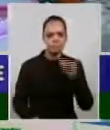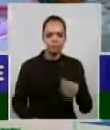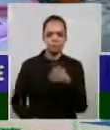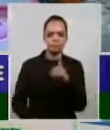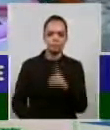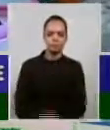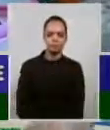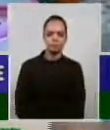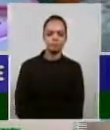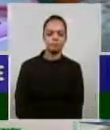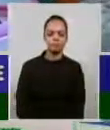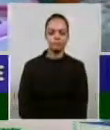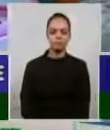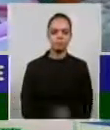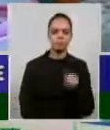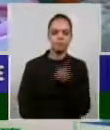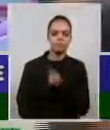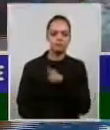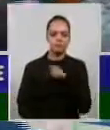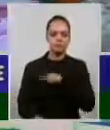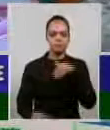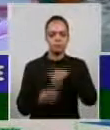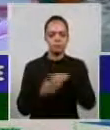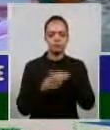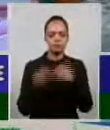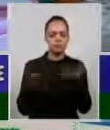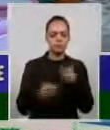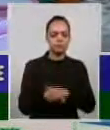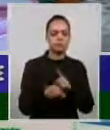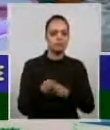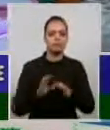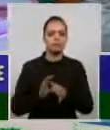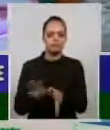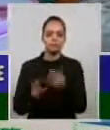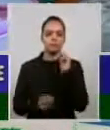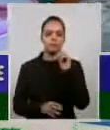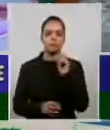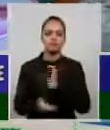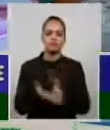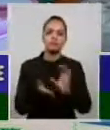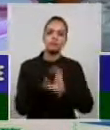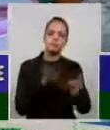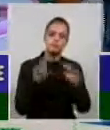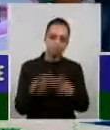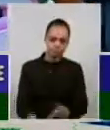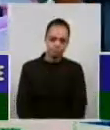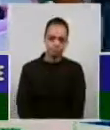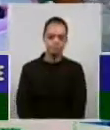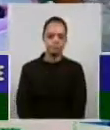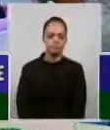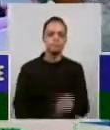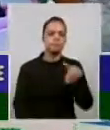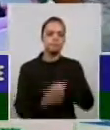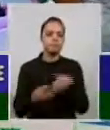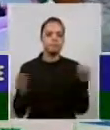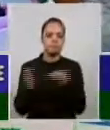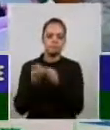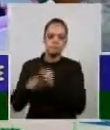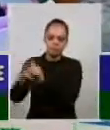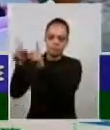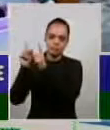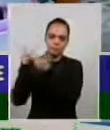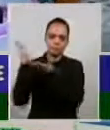Jardim. Estamos votando nesse momento autorização para esses investimentos. Votação nominal.